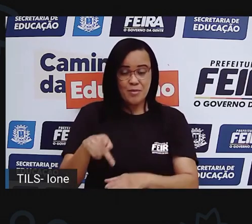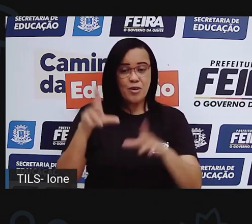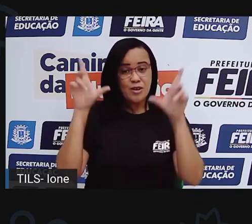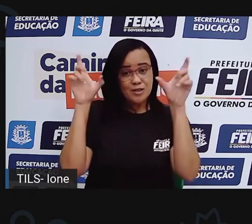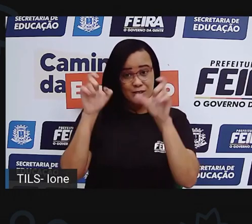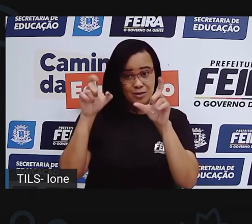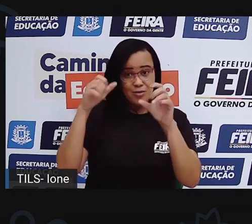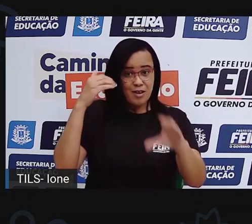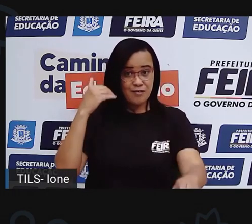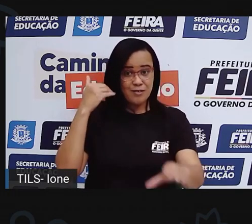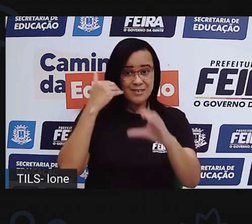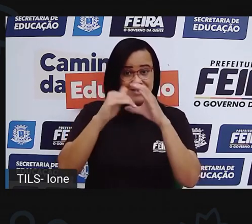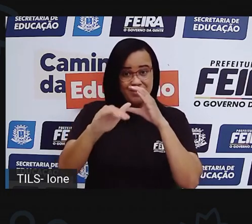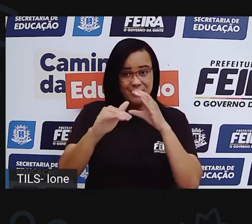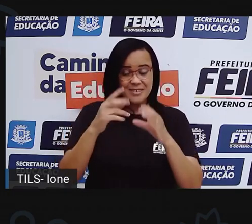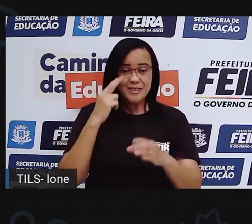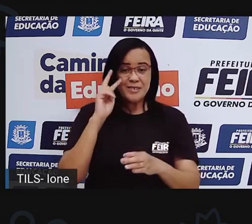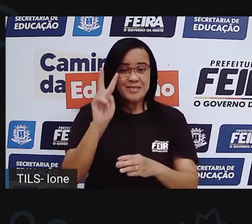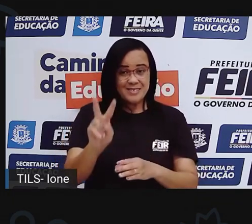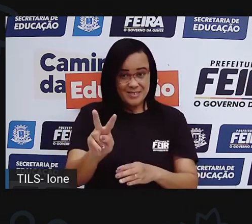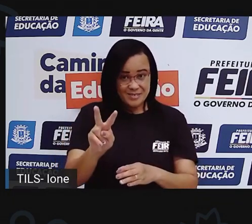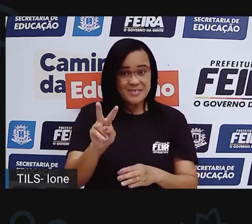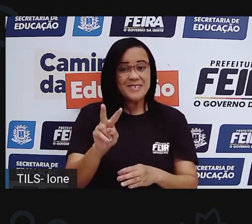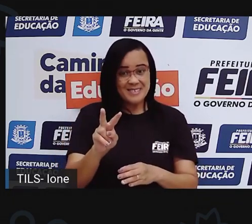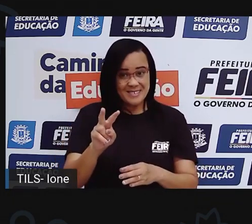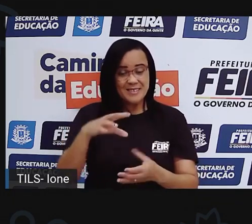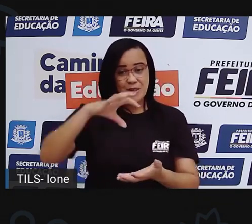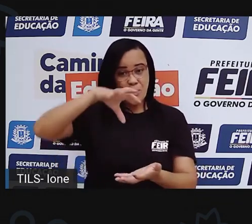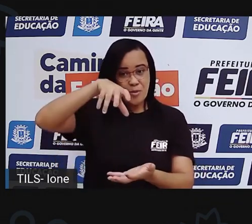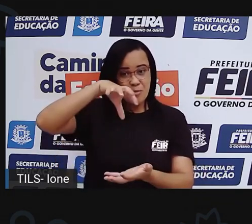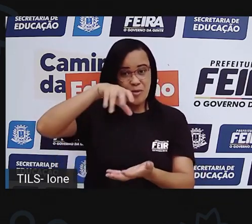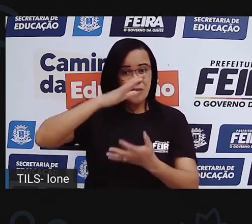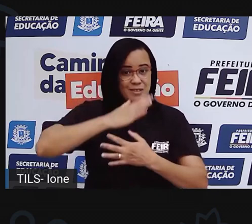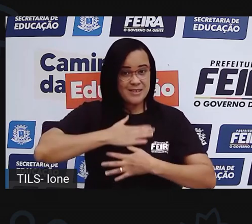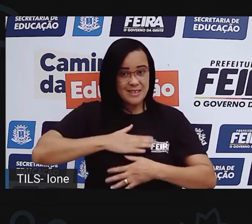manda para a gente ver vocês fazendo o pote da calma de vocês, tá bom?